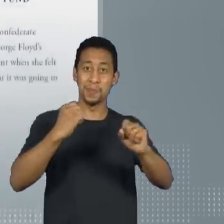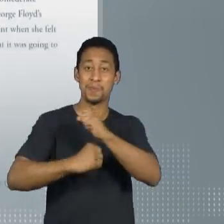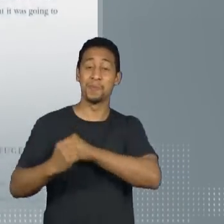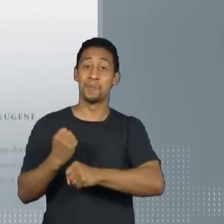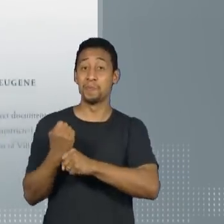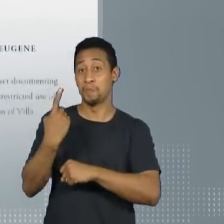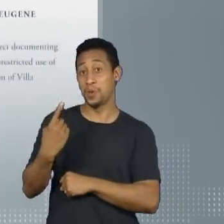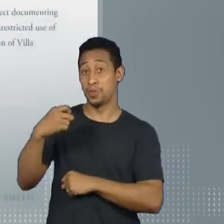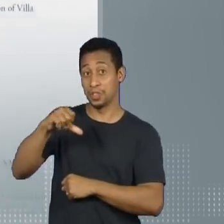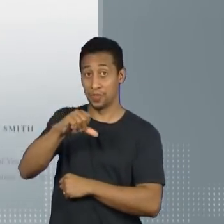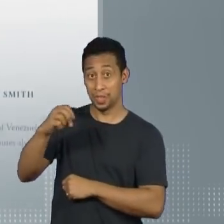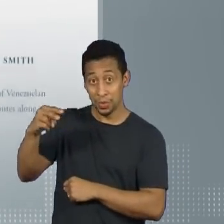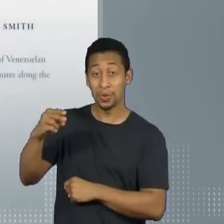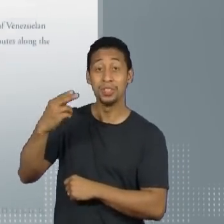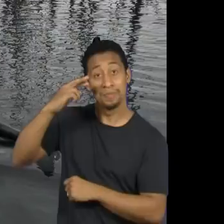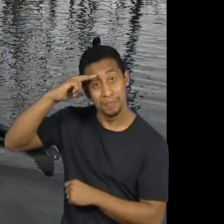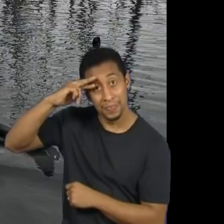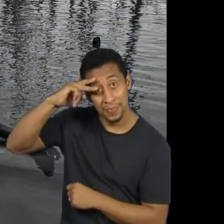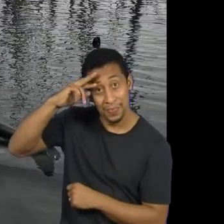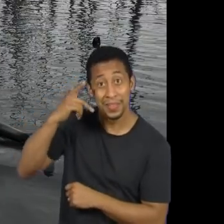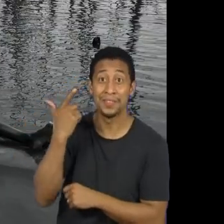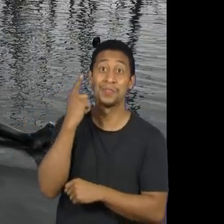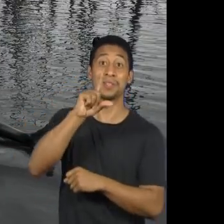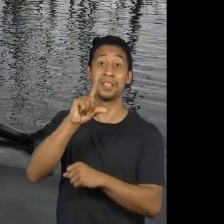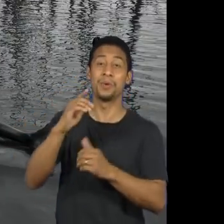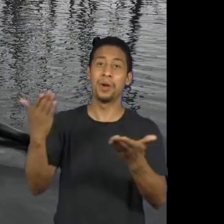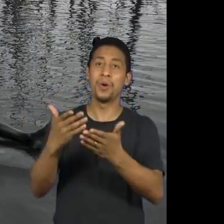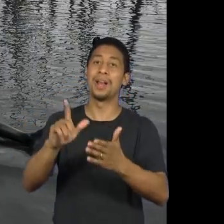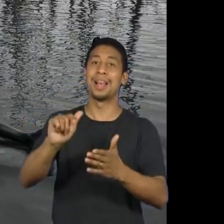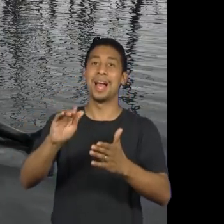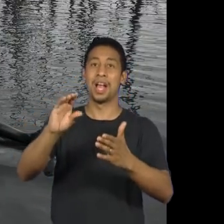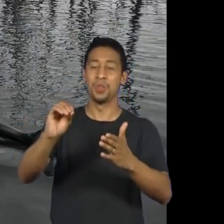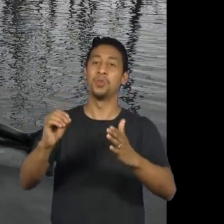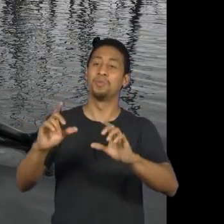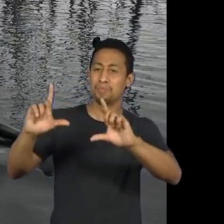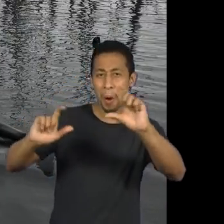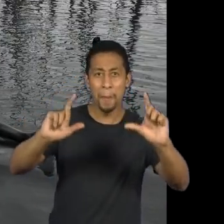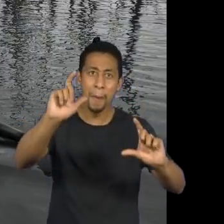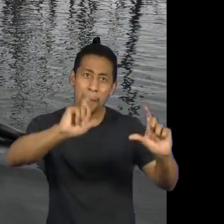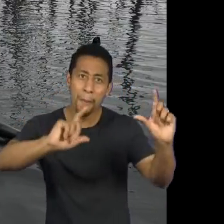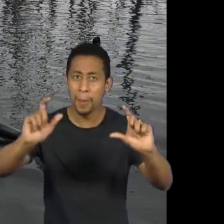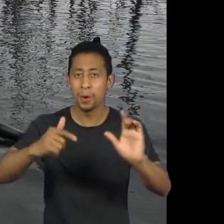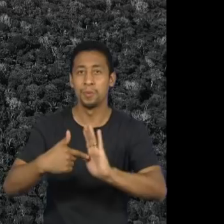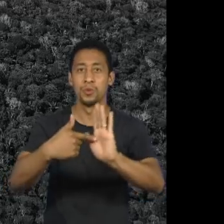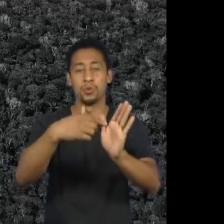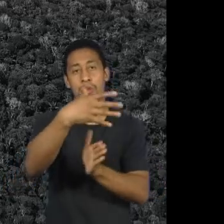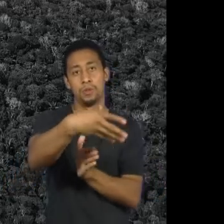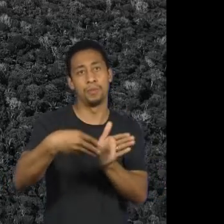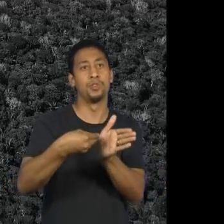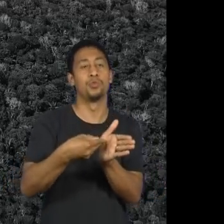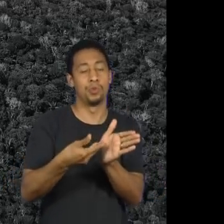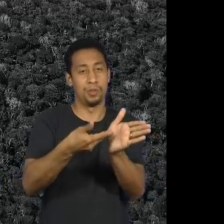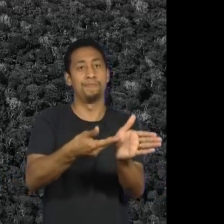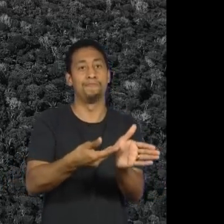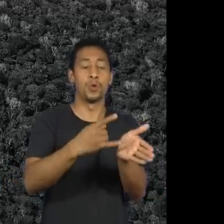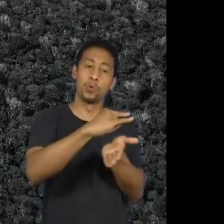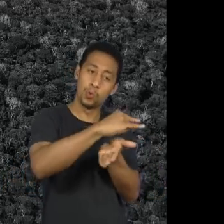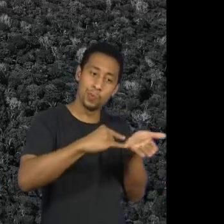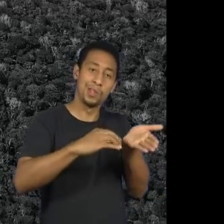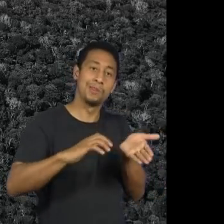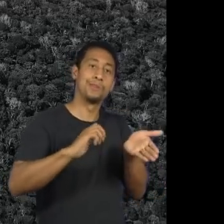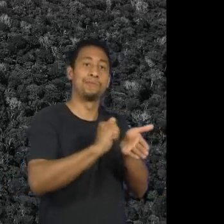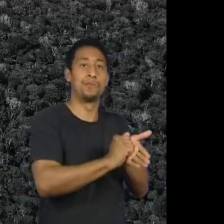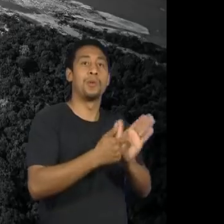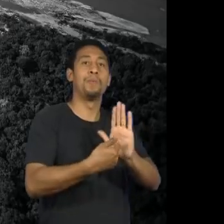foi Sebastião Salgado. A premiação de Lalo é pelo trabalho Distopia Amazônica, que documenta a destruição